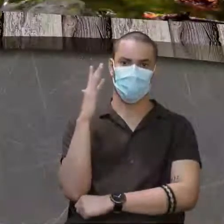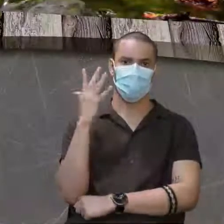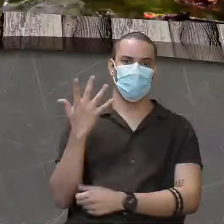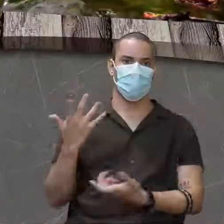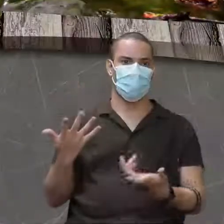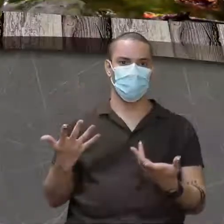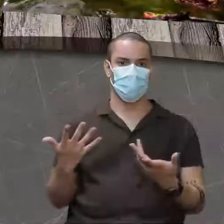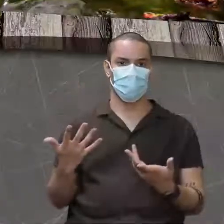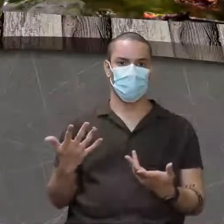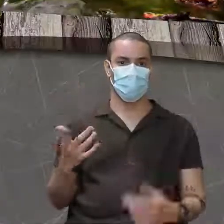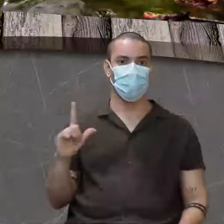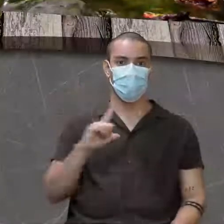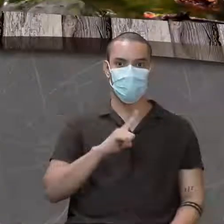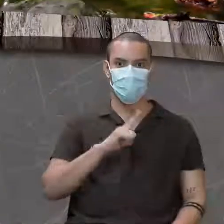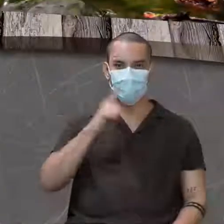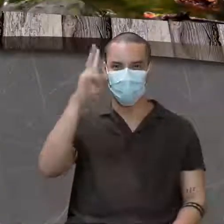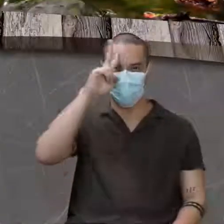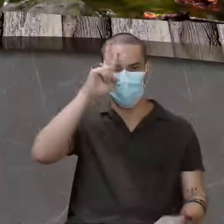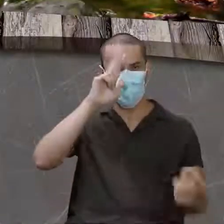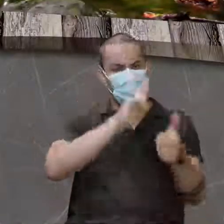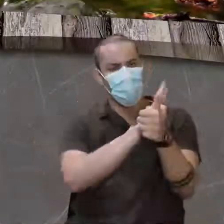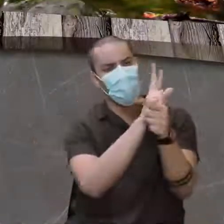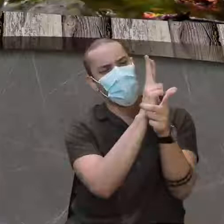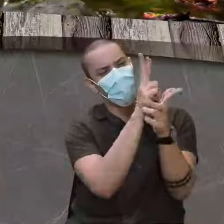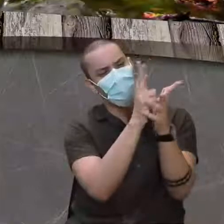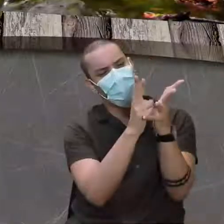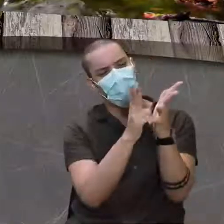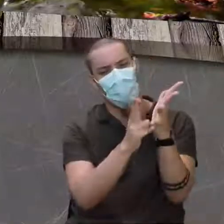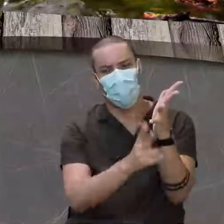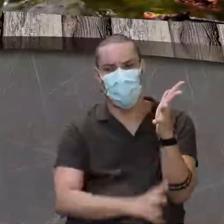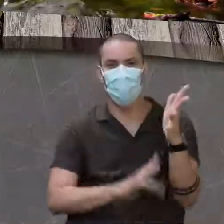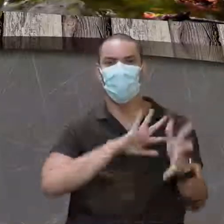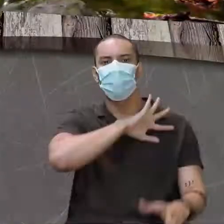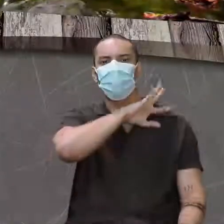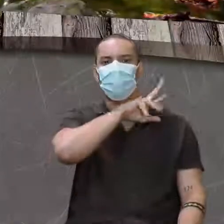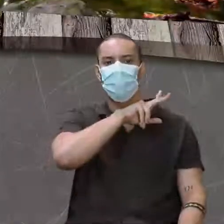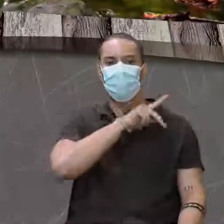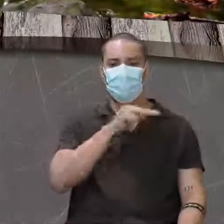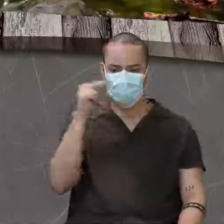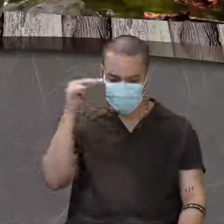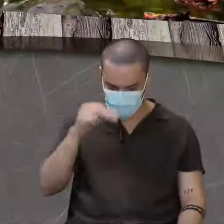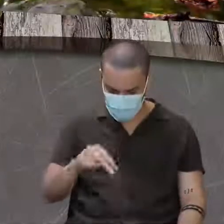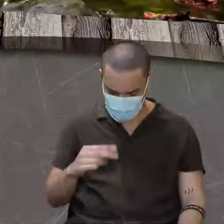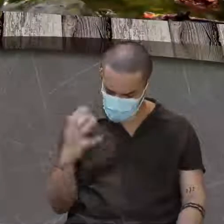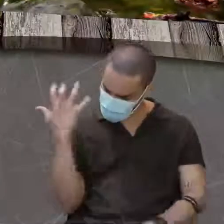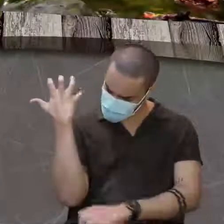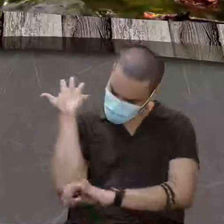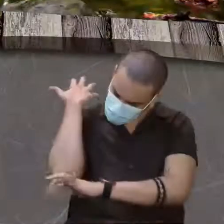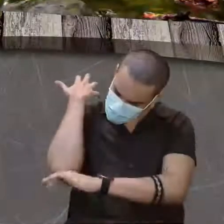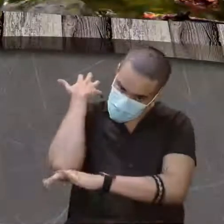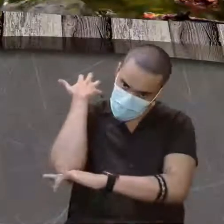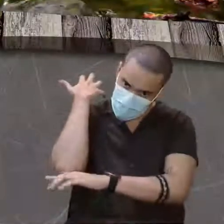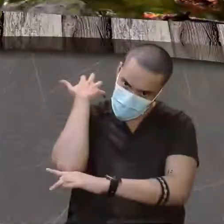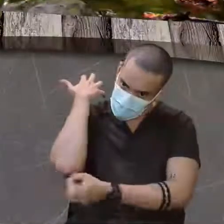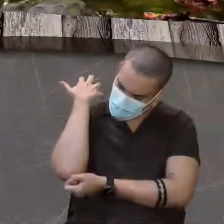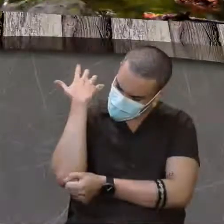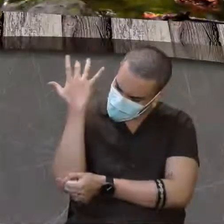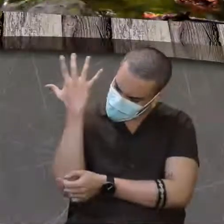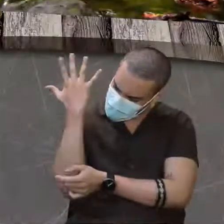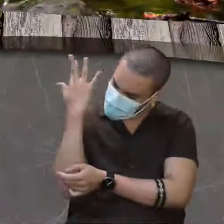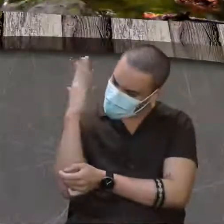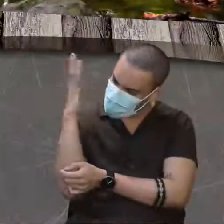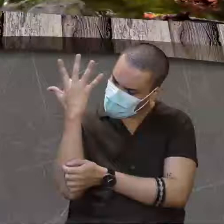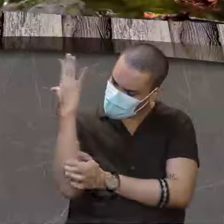só árvore, eu tenho uma diversidade muito grande de animais. Se você for olhar lá da raiz, ao longo